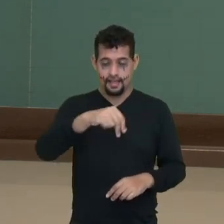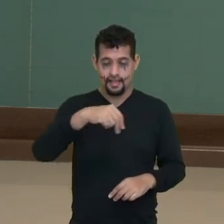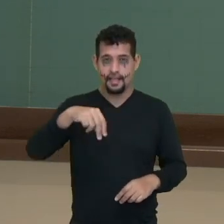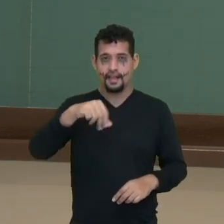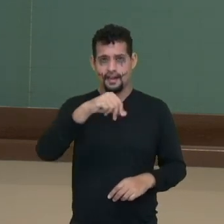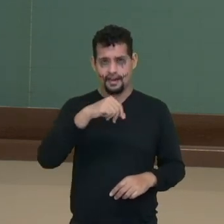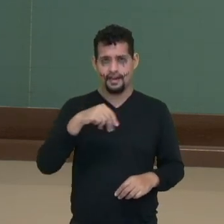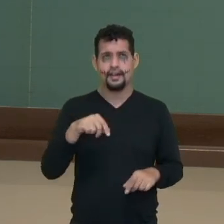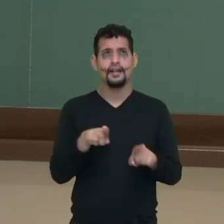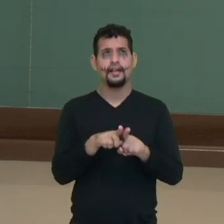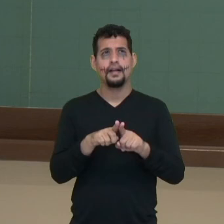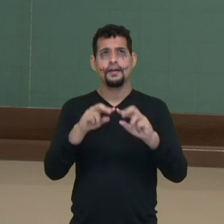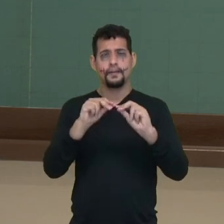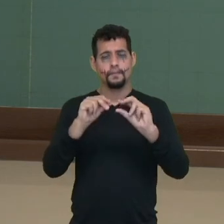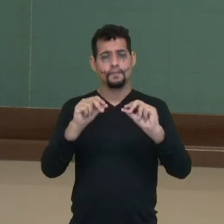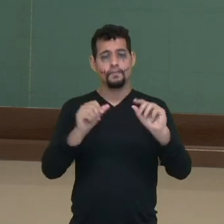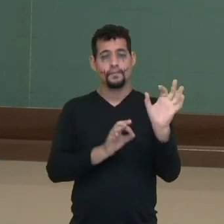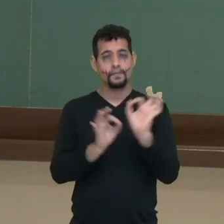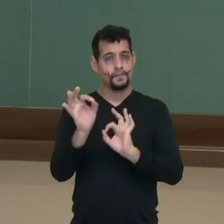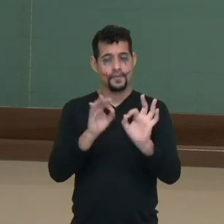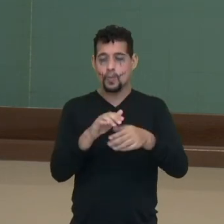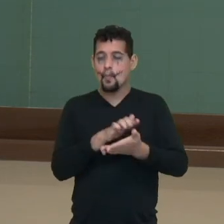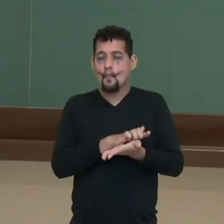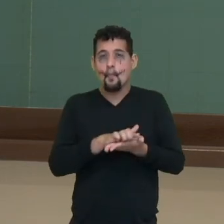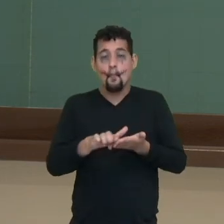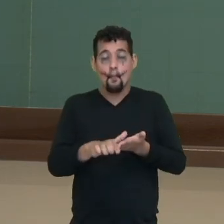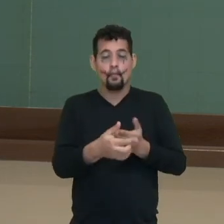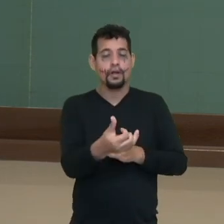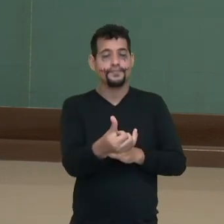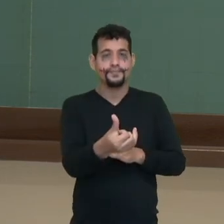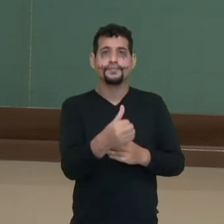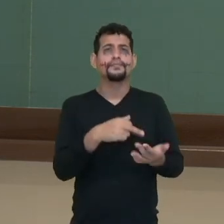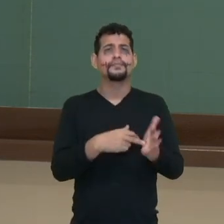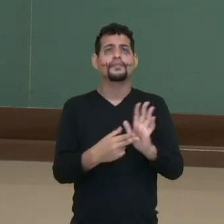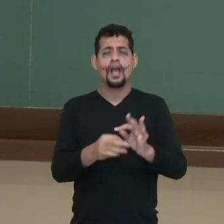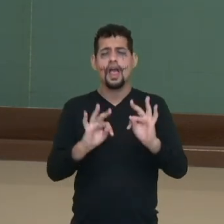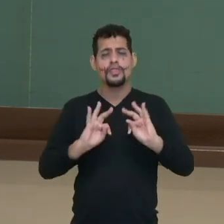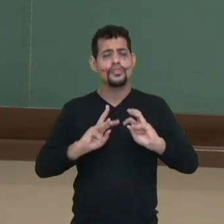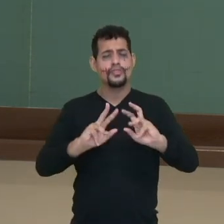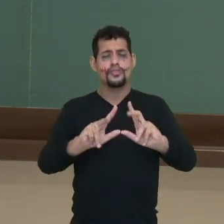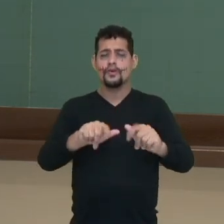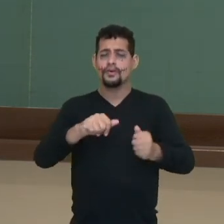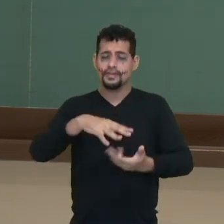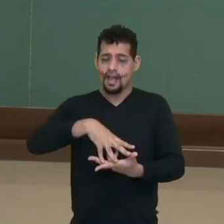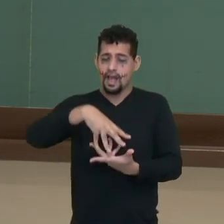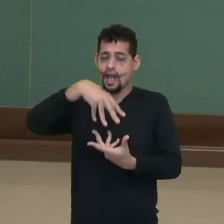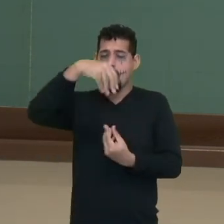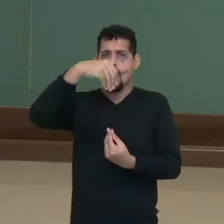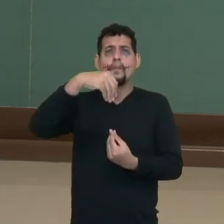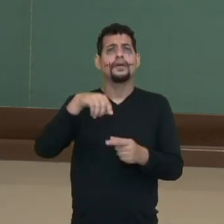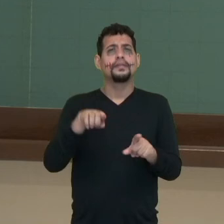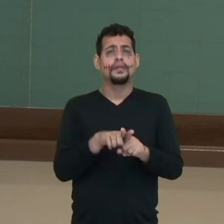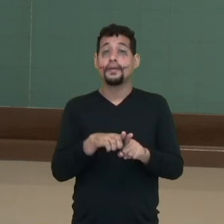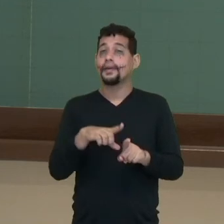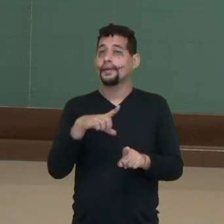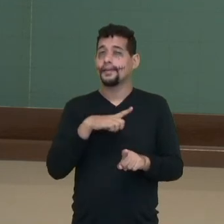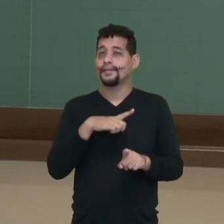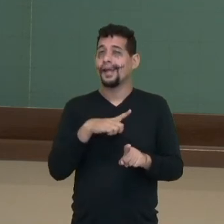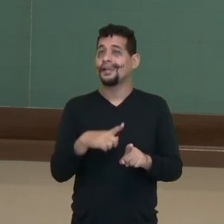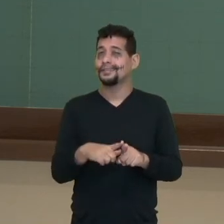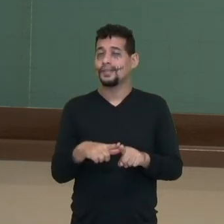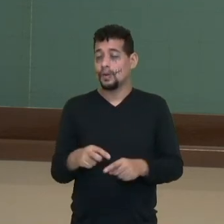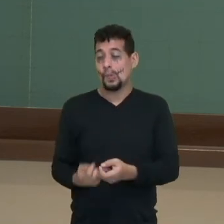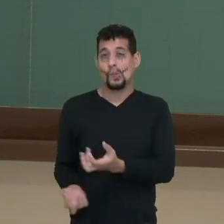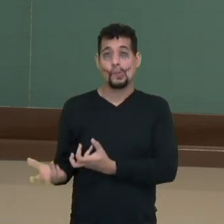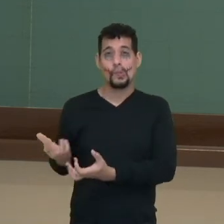nível, sal para purificação. No sexto nível, dedicada a todas as almas que estão em purgatório. Sim,